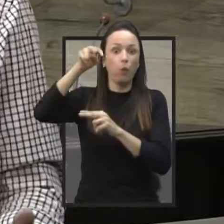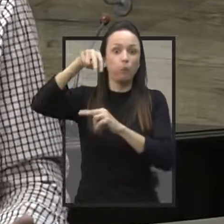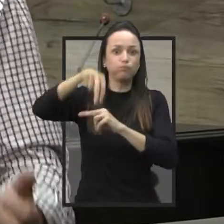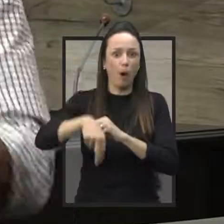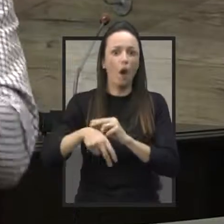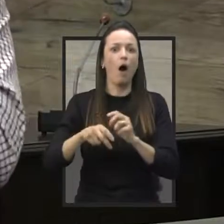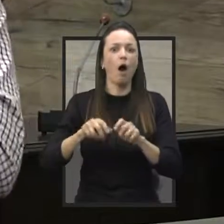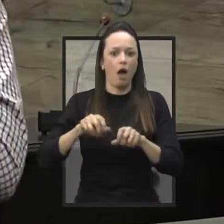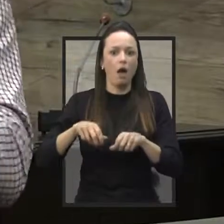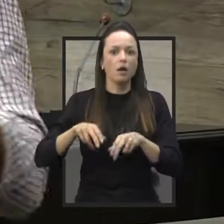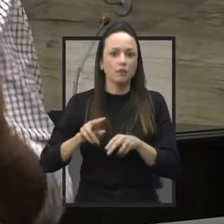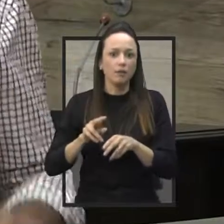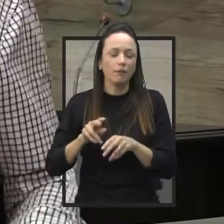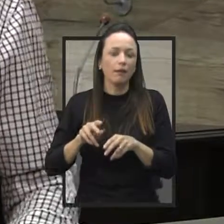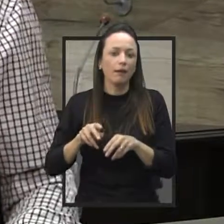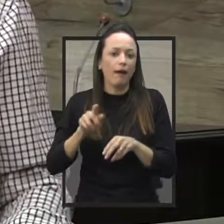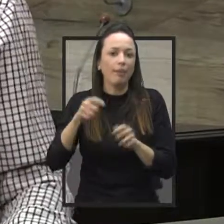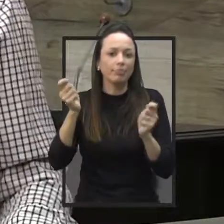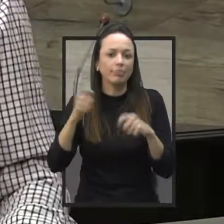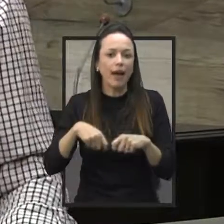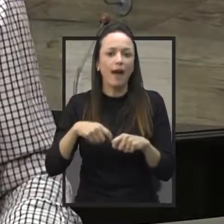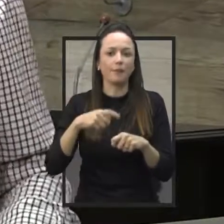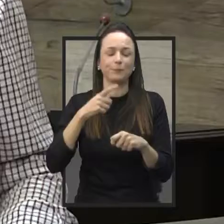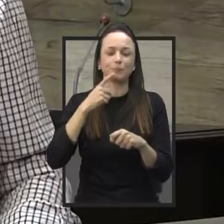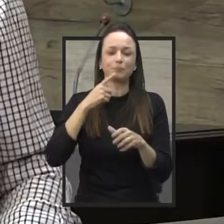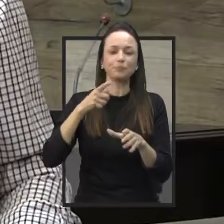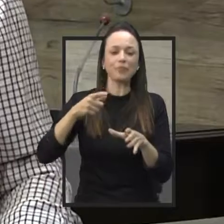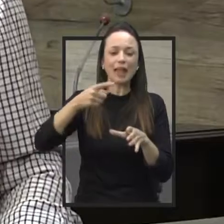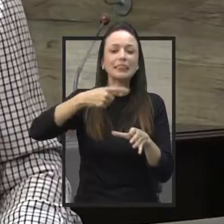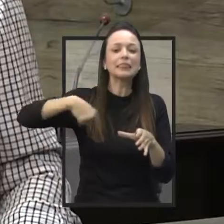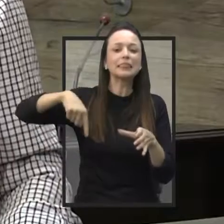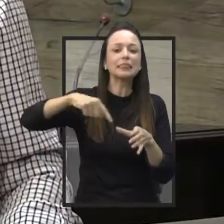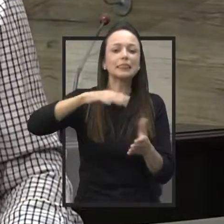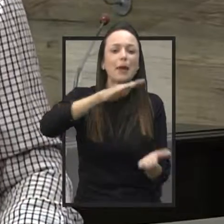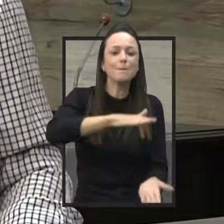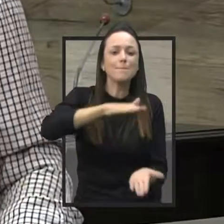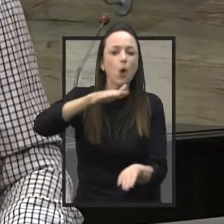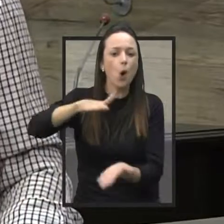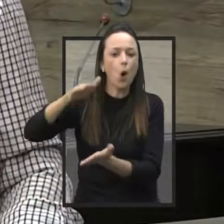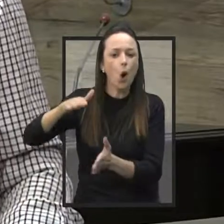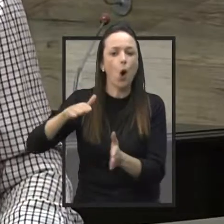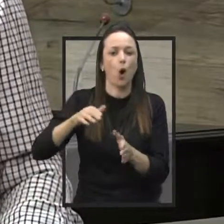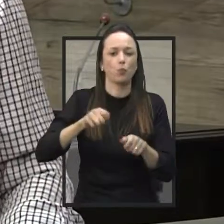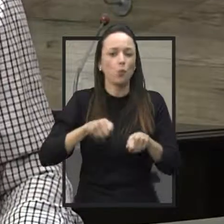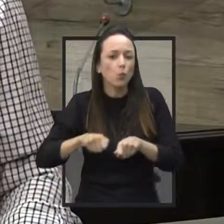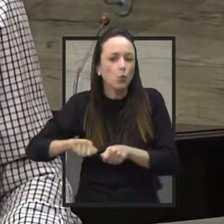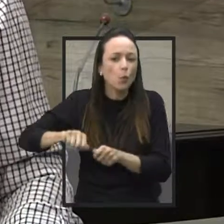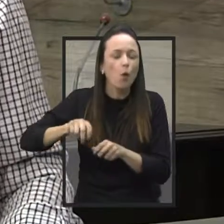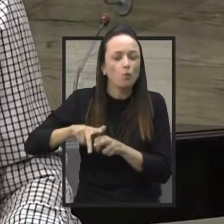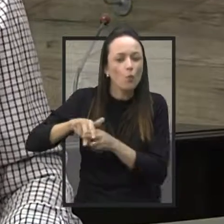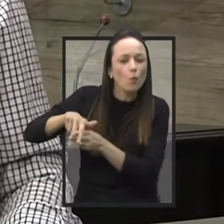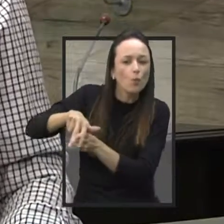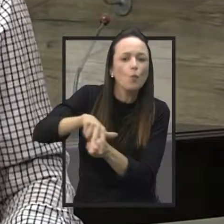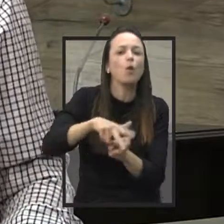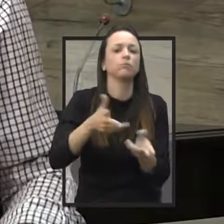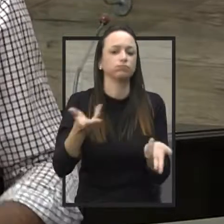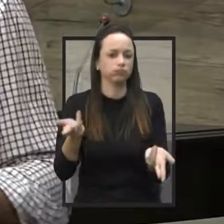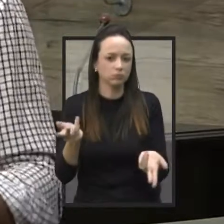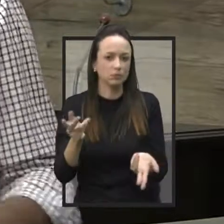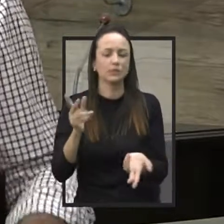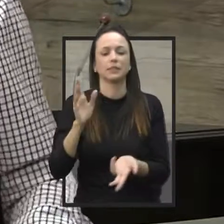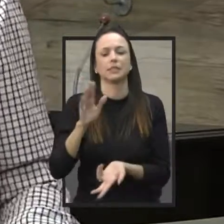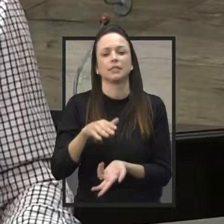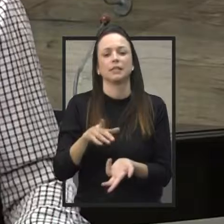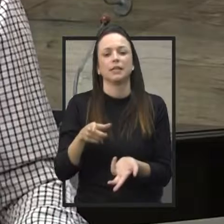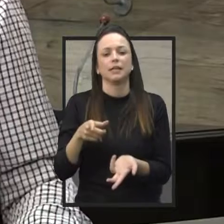A prova do tambor, eles falam que o freio machuca, mas não é a prova em si. Muitas vezes é a pessoa que faz, que faz de